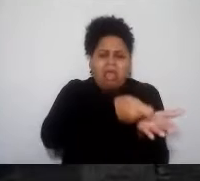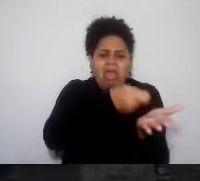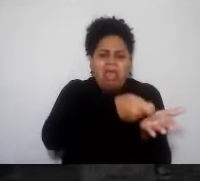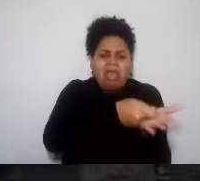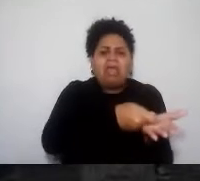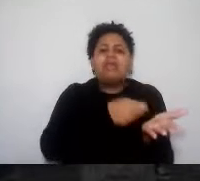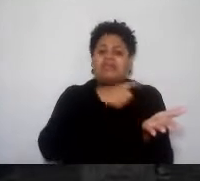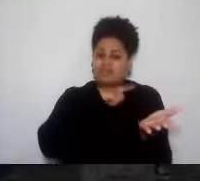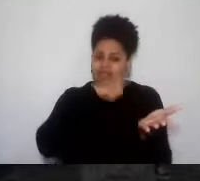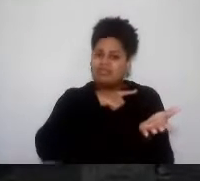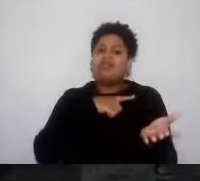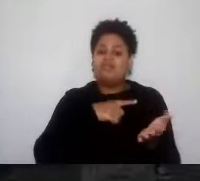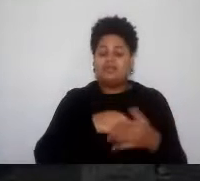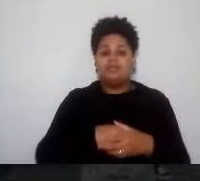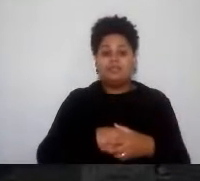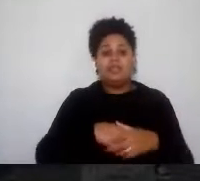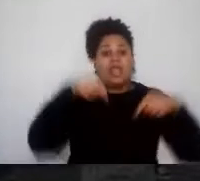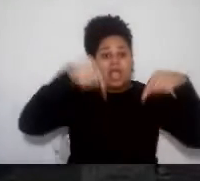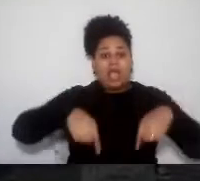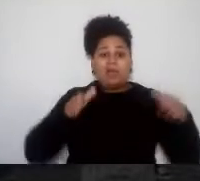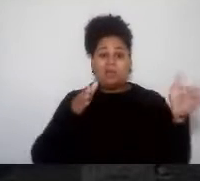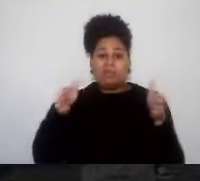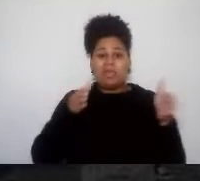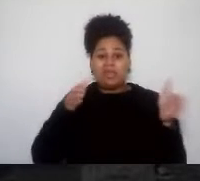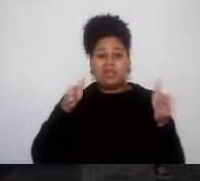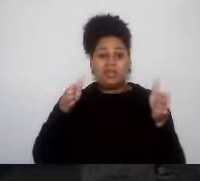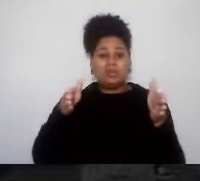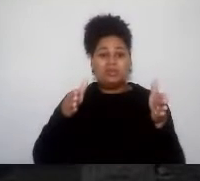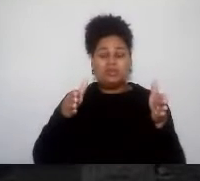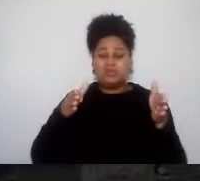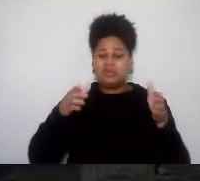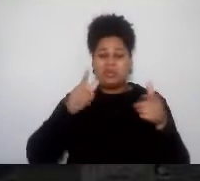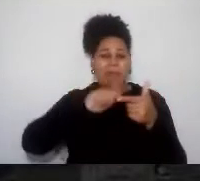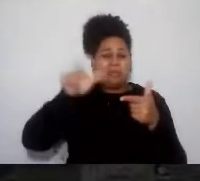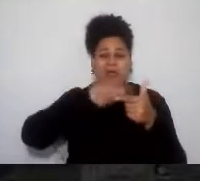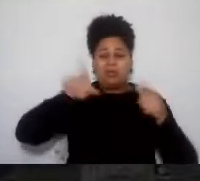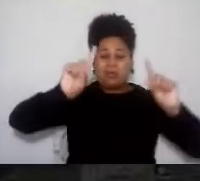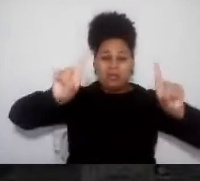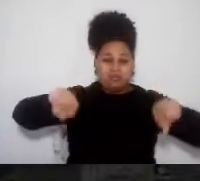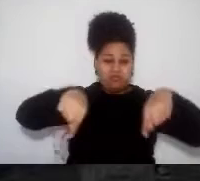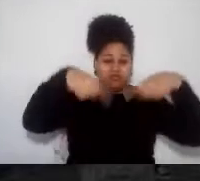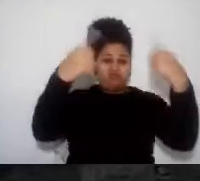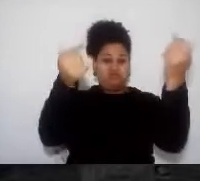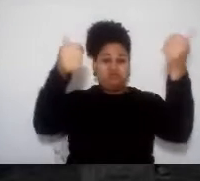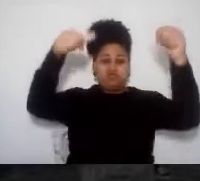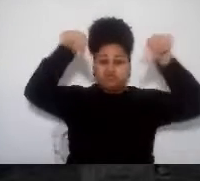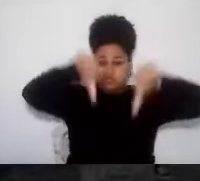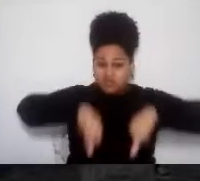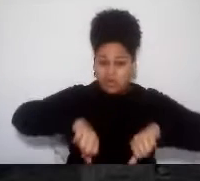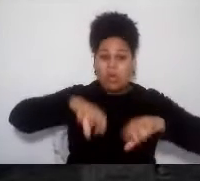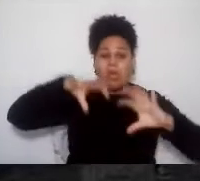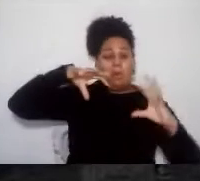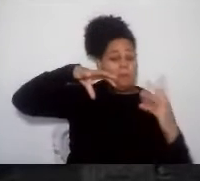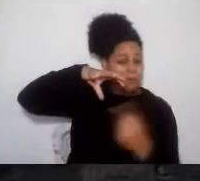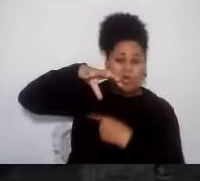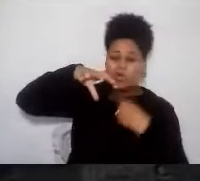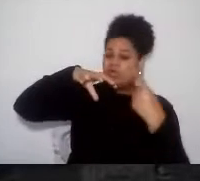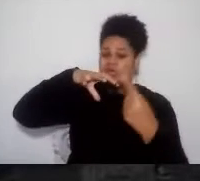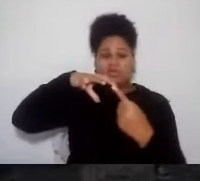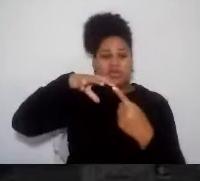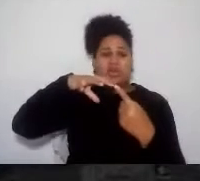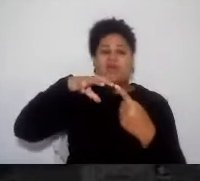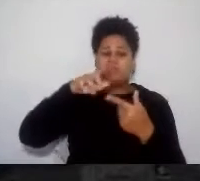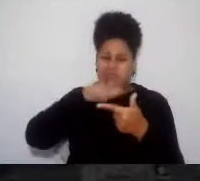tão devastadora, uma crise no mundo, ela é uma crise mundial na questão da pandemia, da saúde,